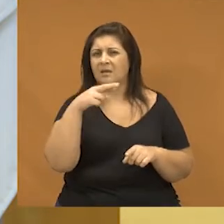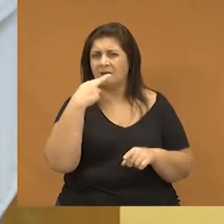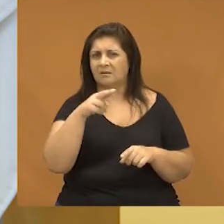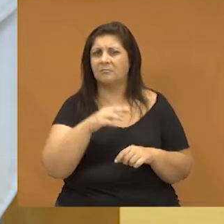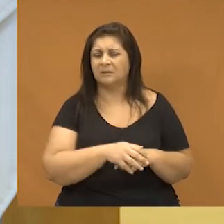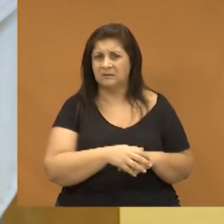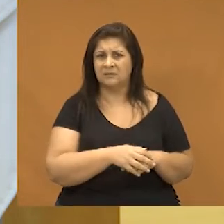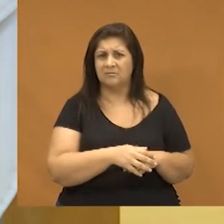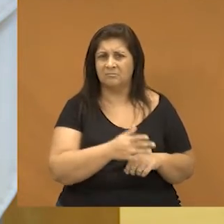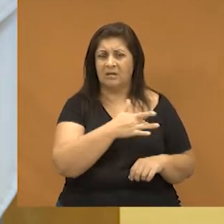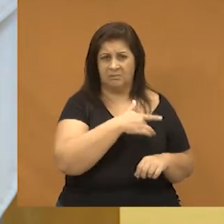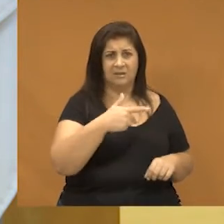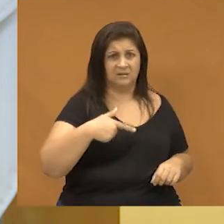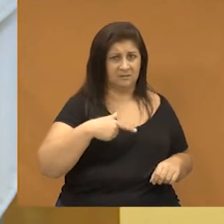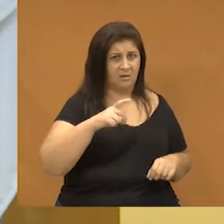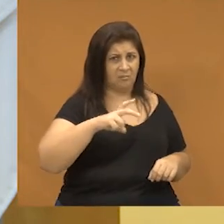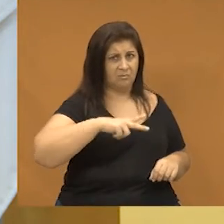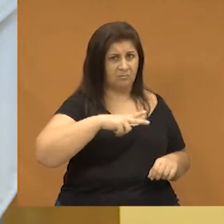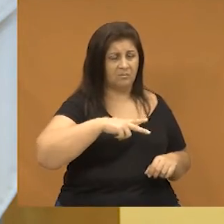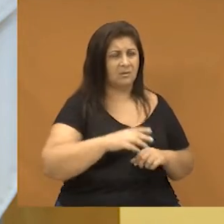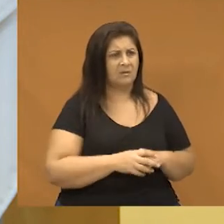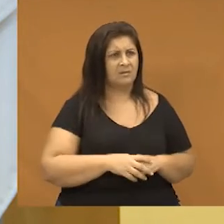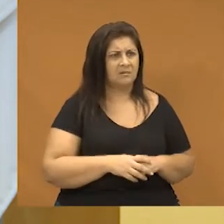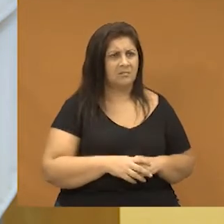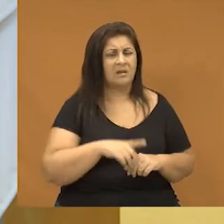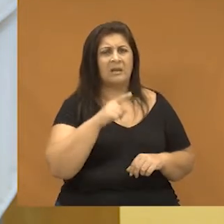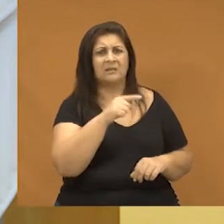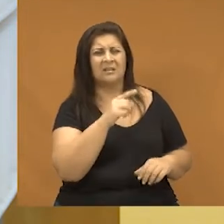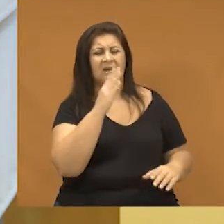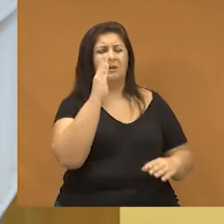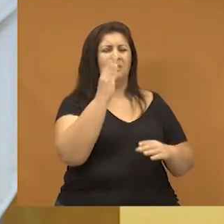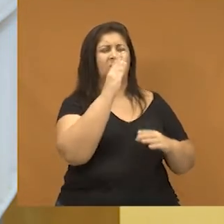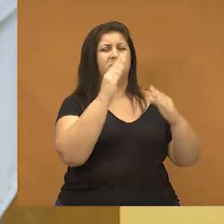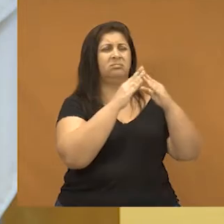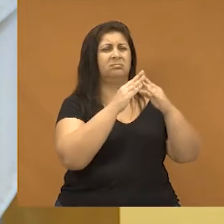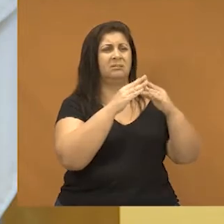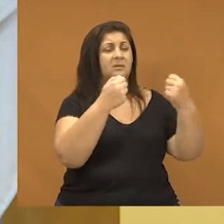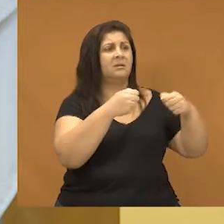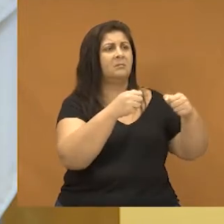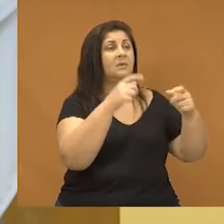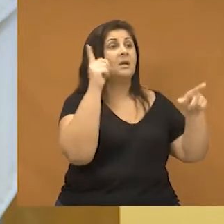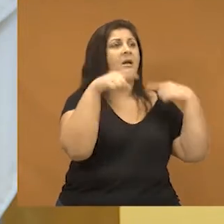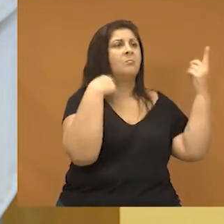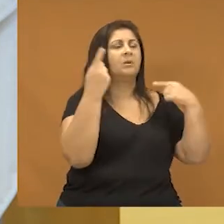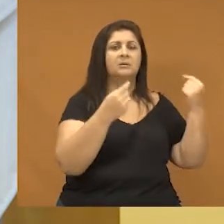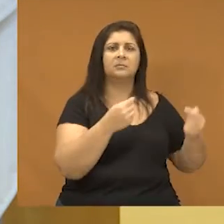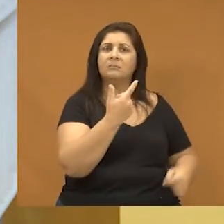aos convênios médicos, né? Se você passa mal na sua casa e precisa de uma ambulância, o convênio não